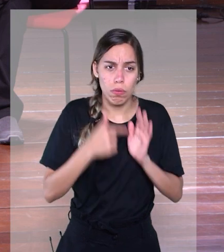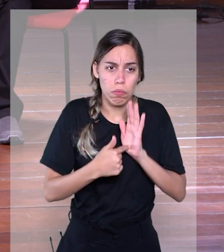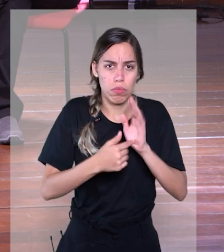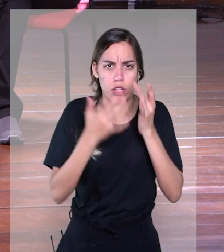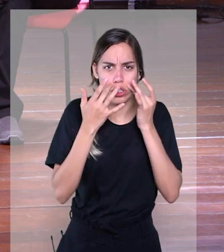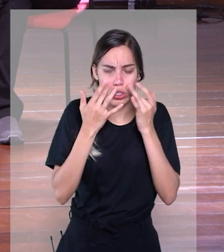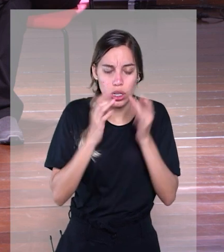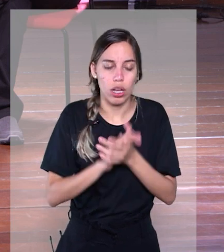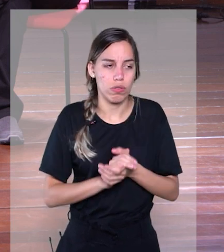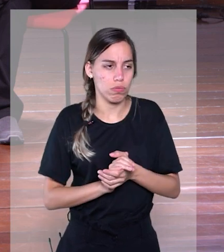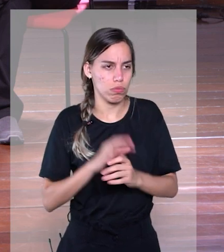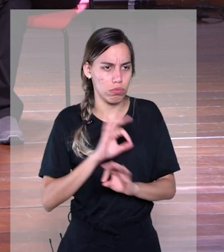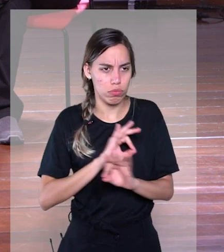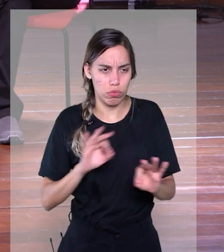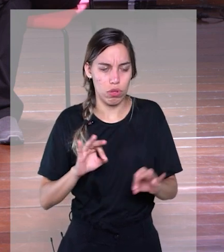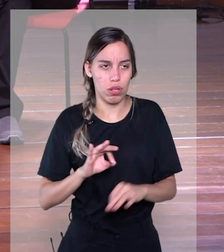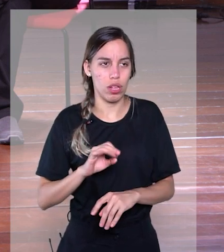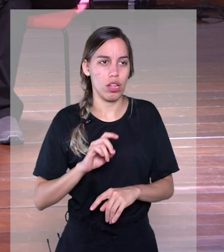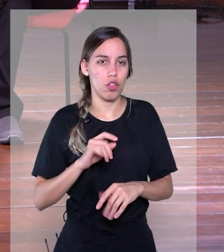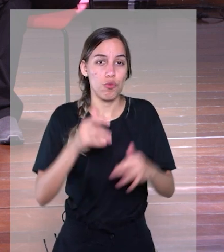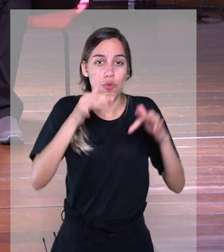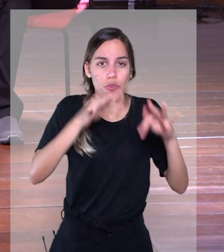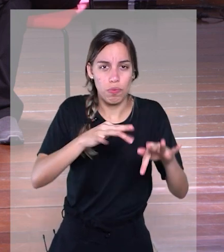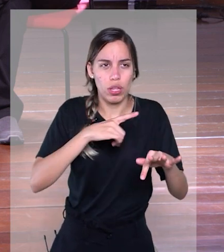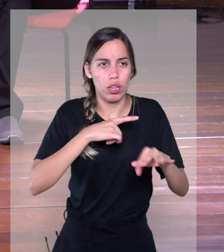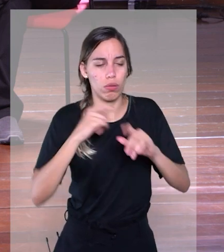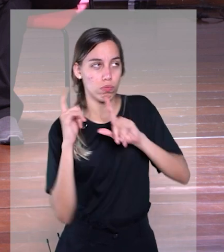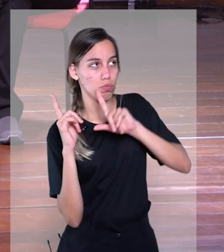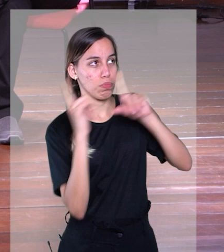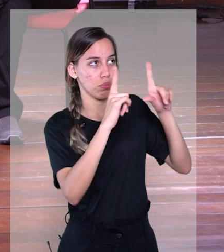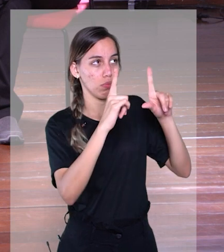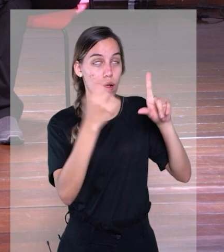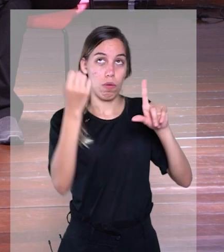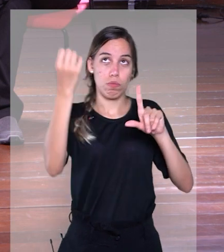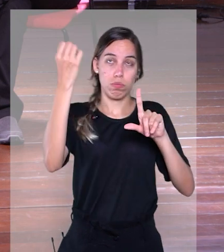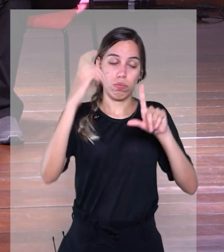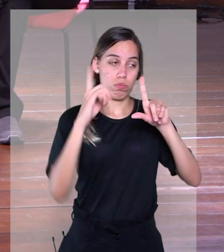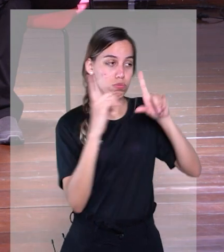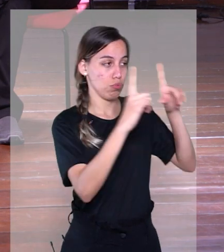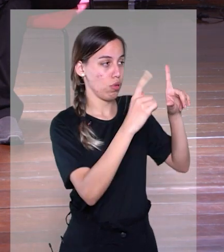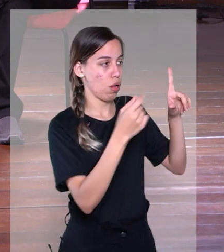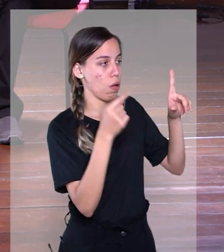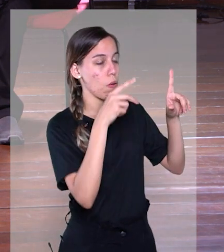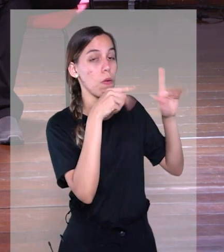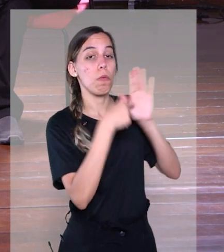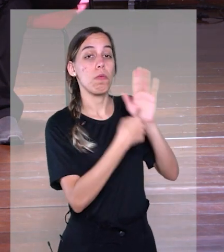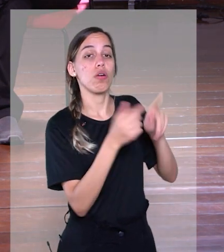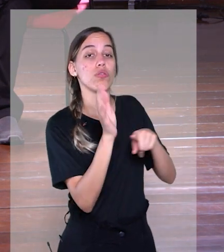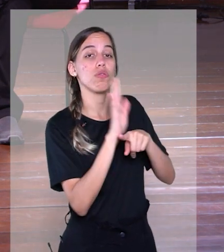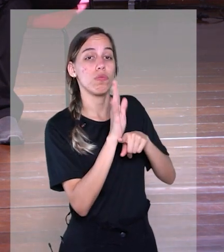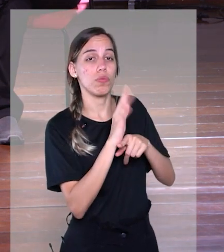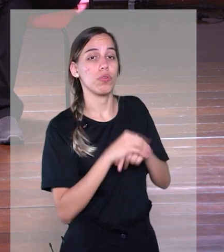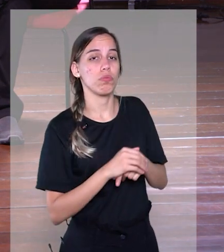ele, e no final tem cenas dos filmes do Chaplin que são citados nesse poema. Eu recomendo, possivelmente, se